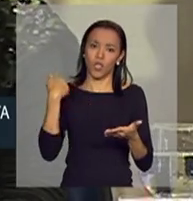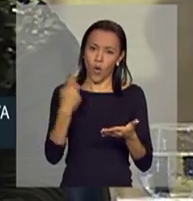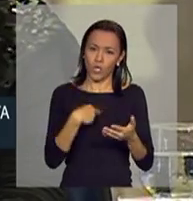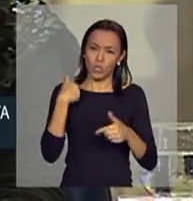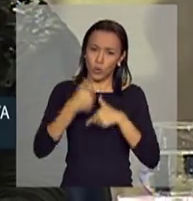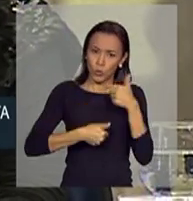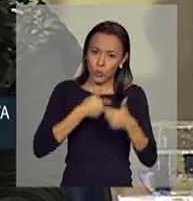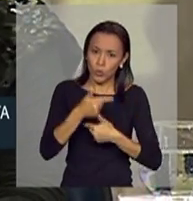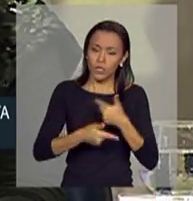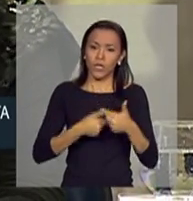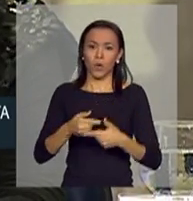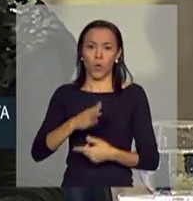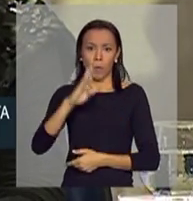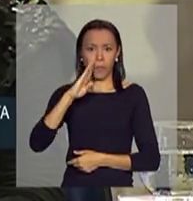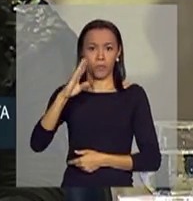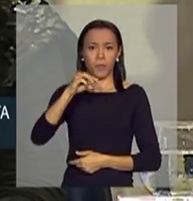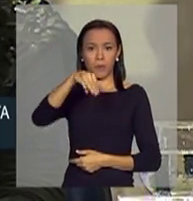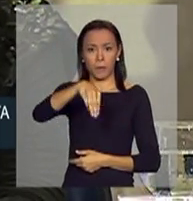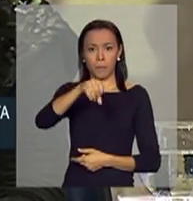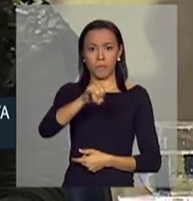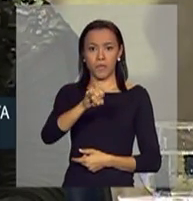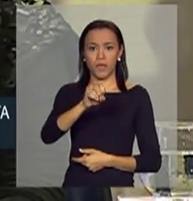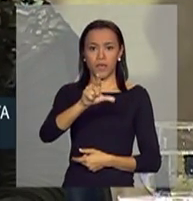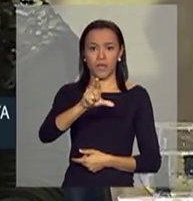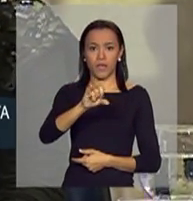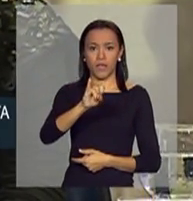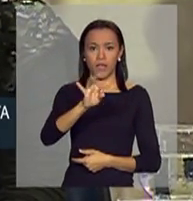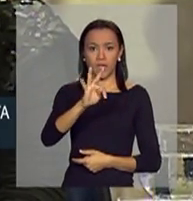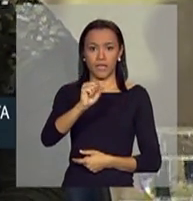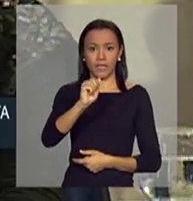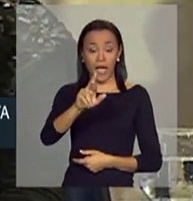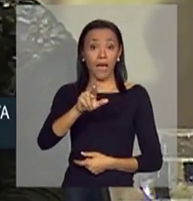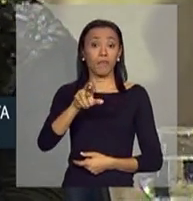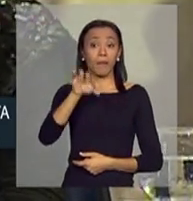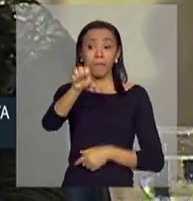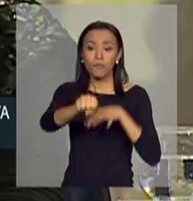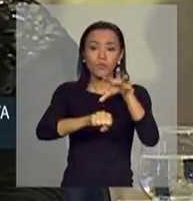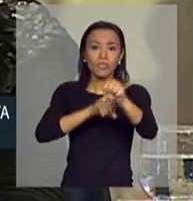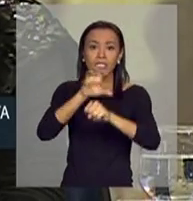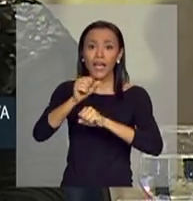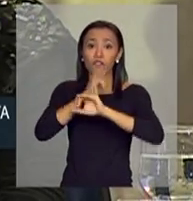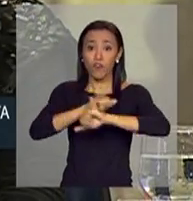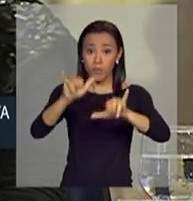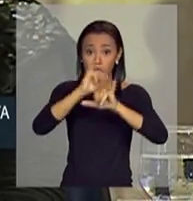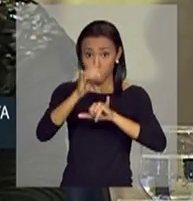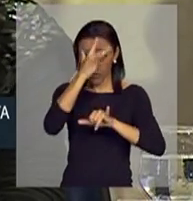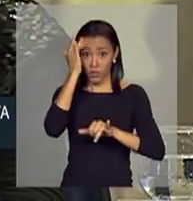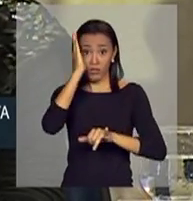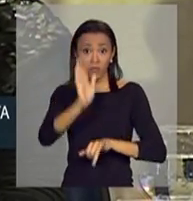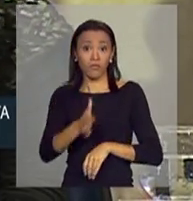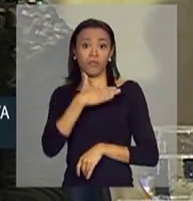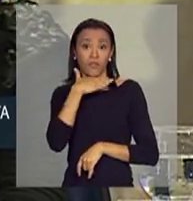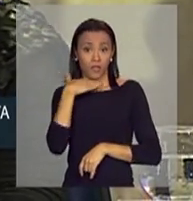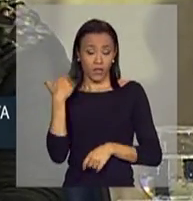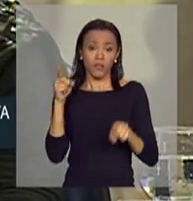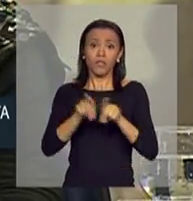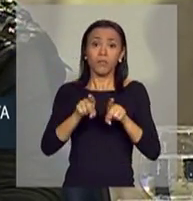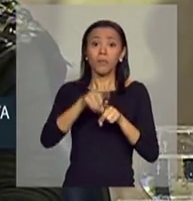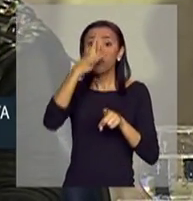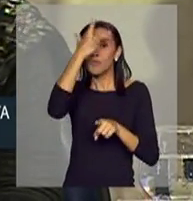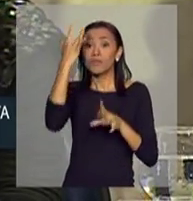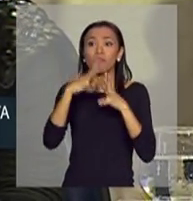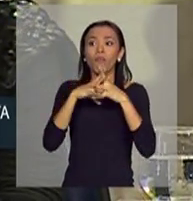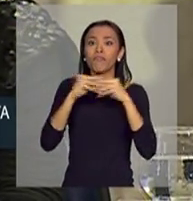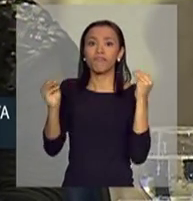com os militares é exatamente para obter informações sobre mortos e desaparecidos. Não vamos esquecer